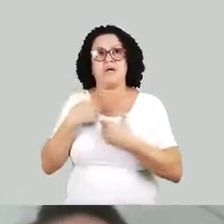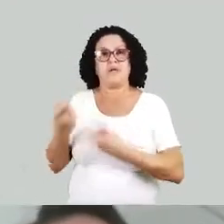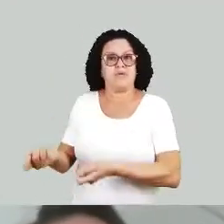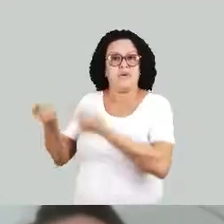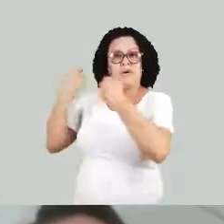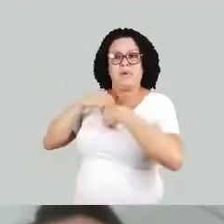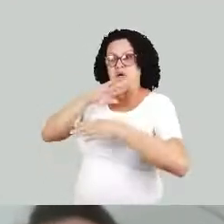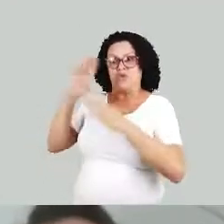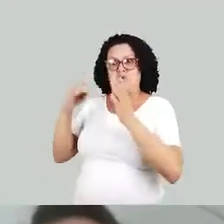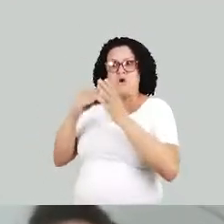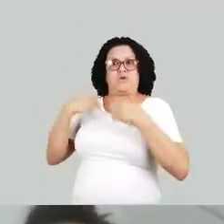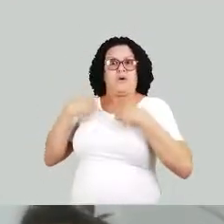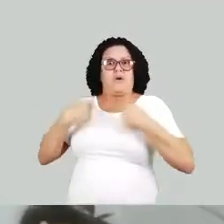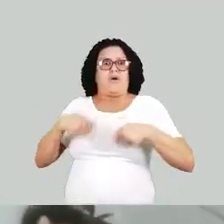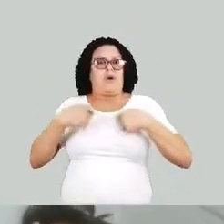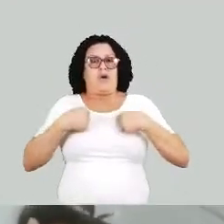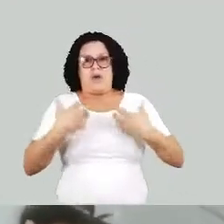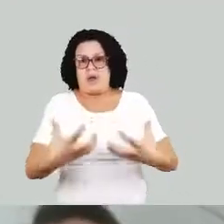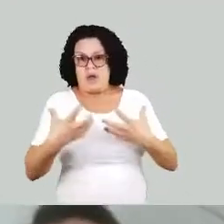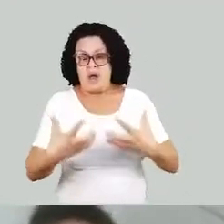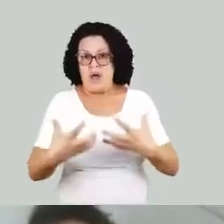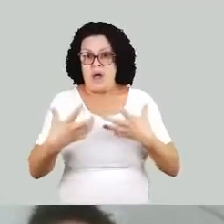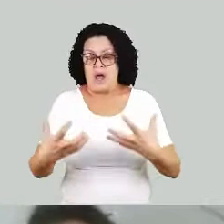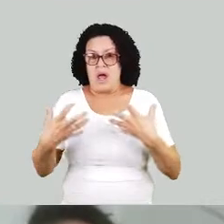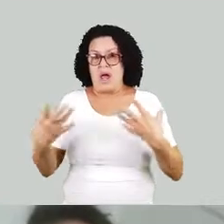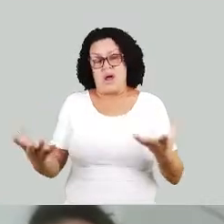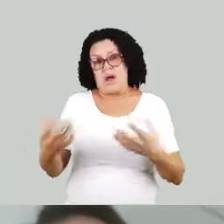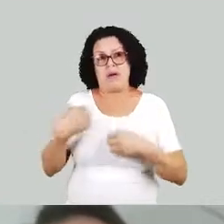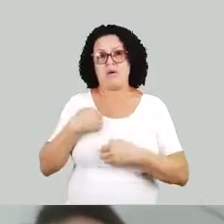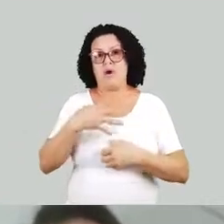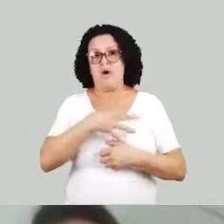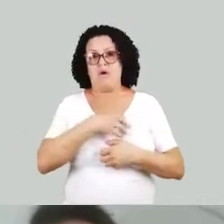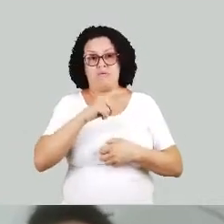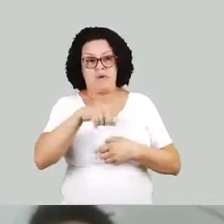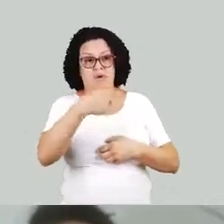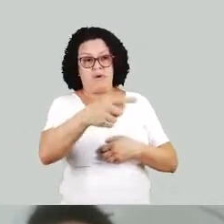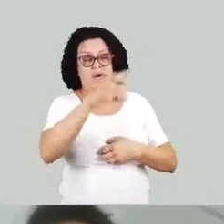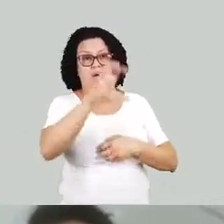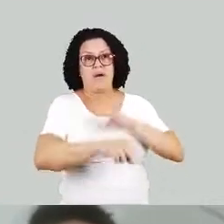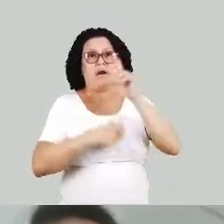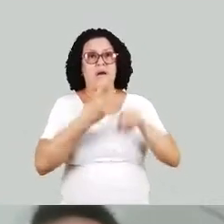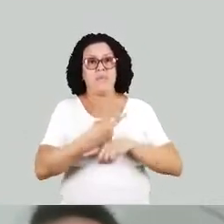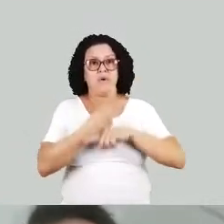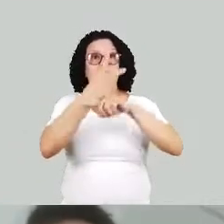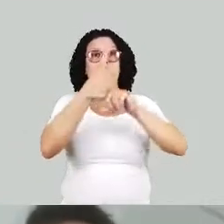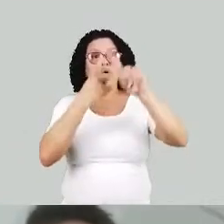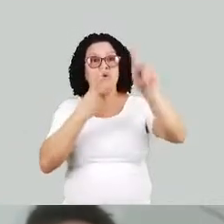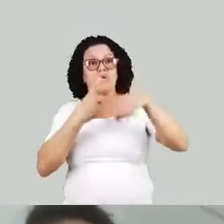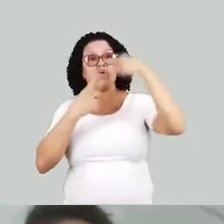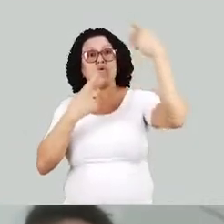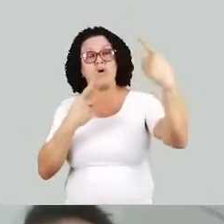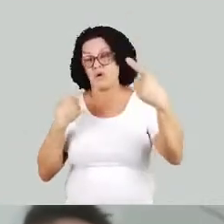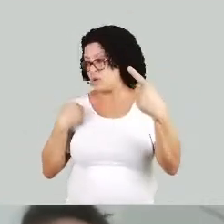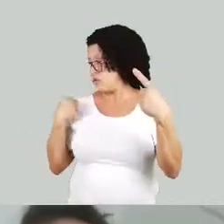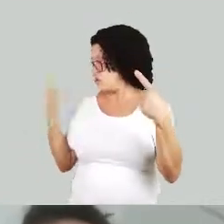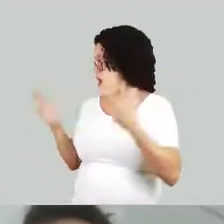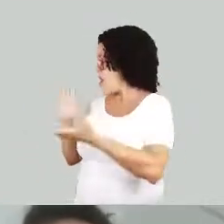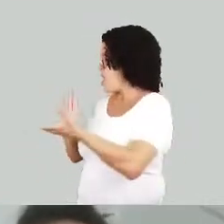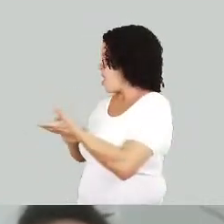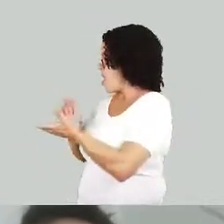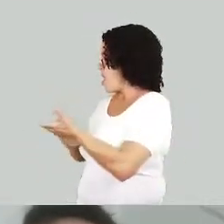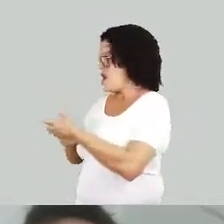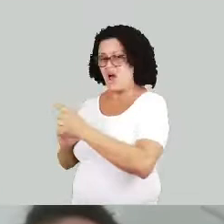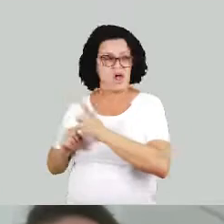suprido a necessidade e hoje o filho de repente busca isso daí no outro, no próximo, cobra